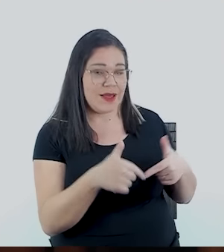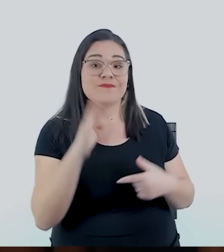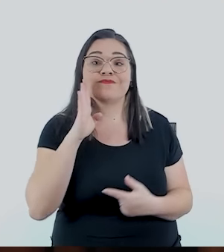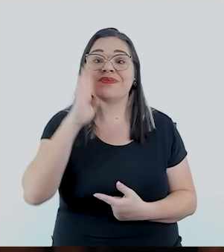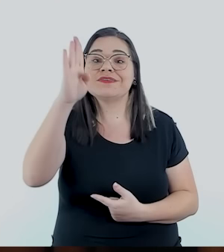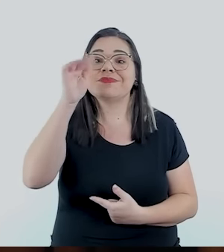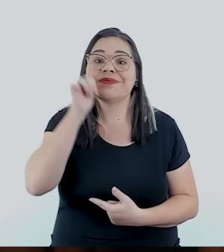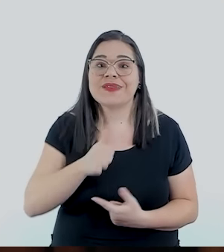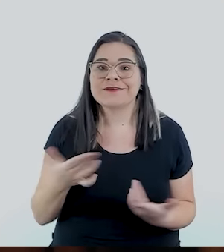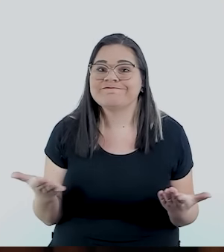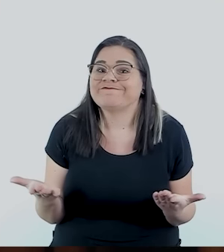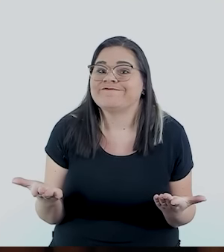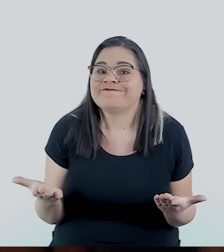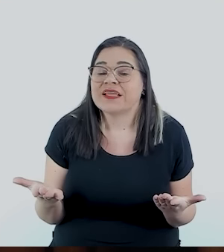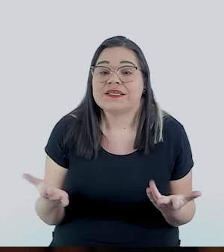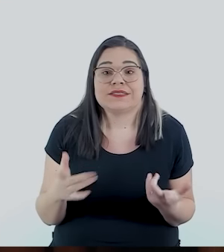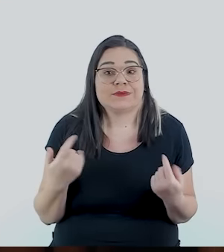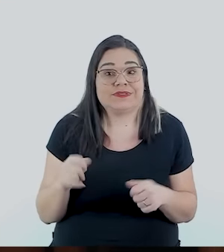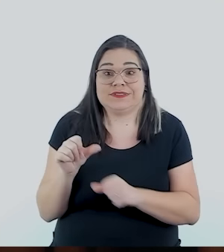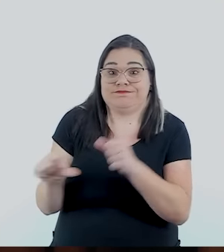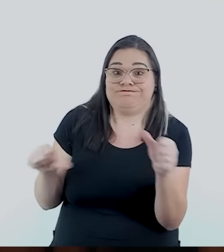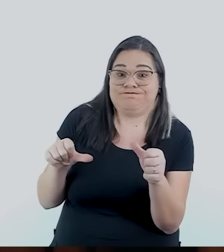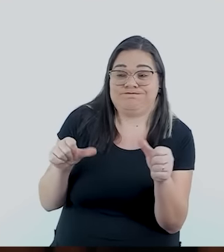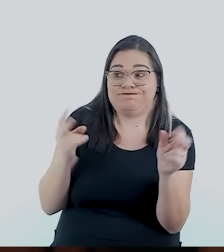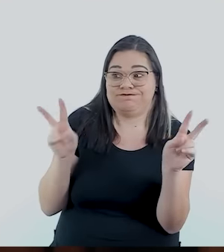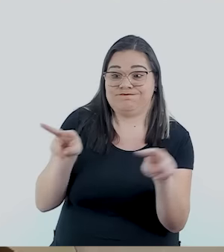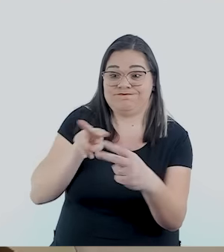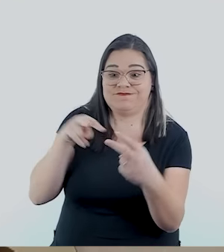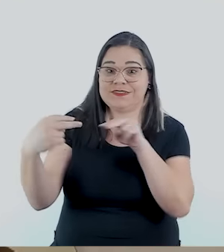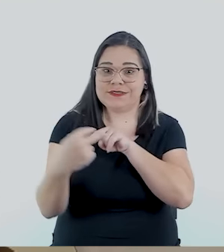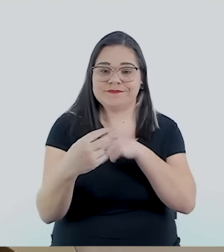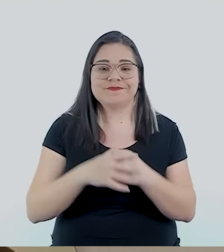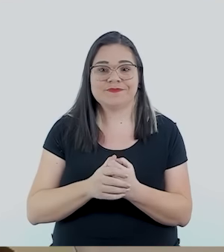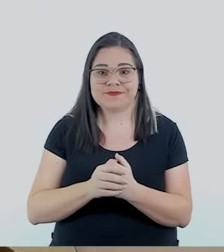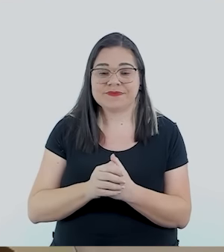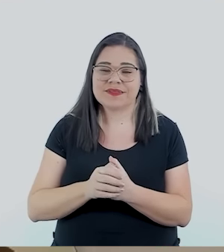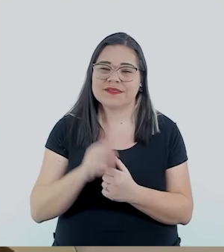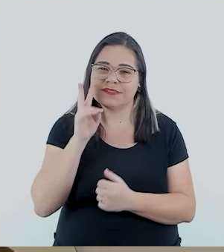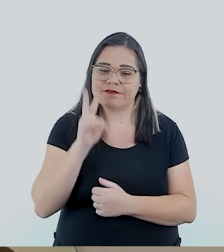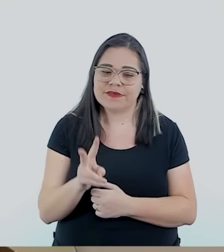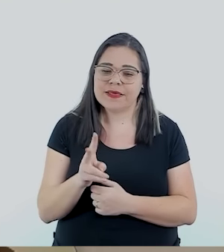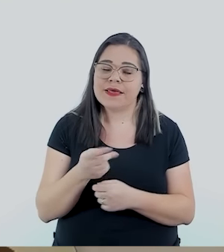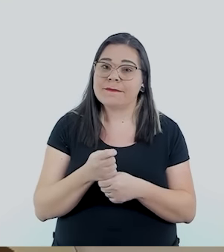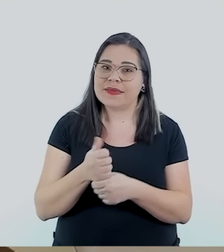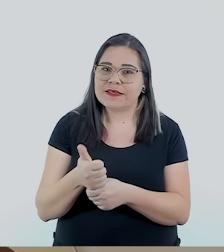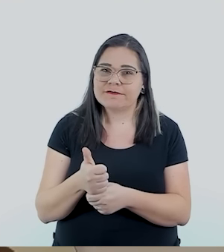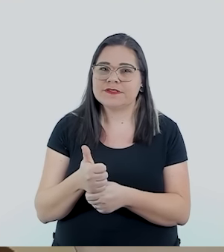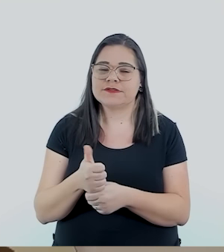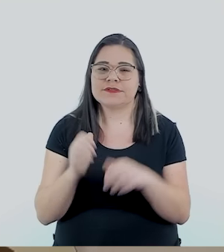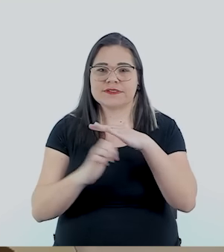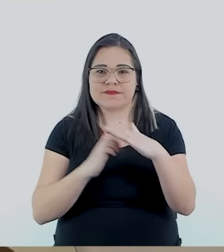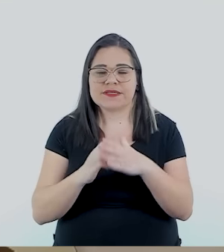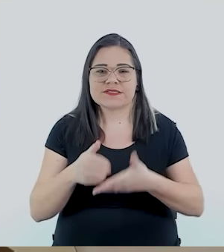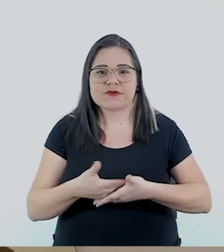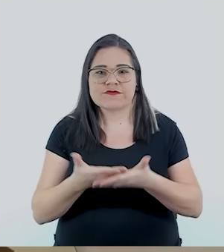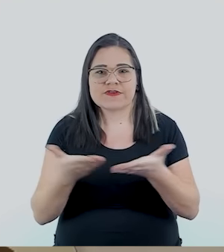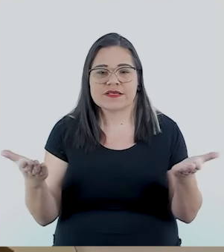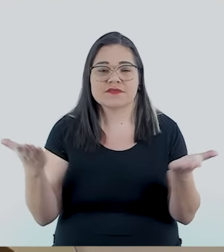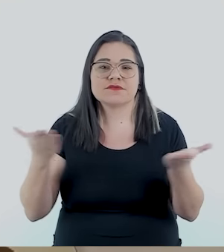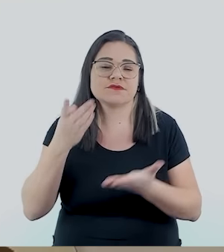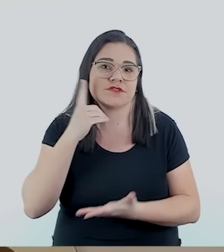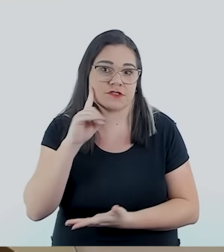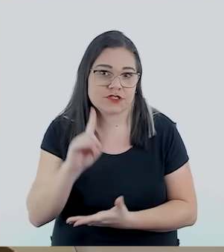mulheres né isso tudo vai ter que ser revisto falei isso esses dias se você olhar o pacote de benefícios que as corporações elas oferecem